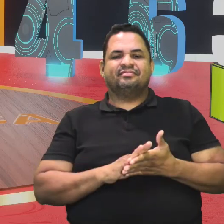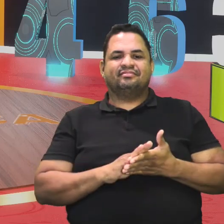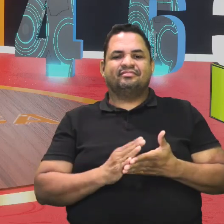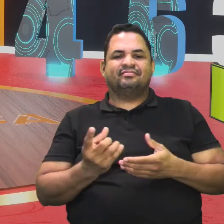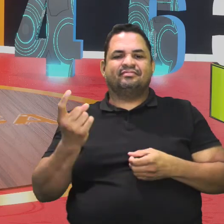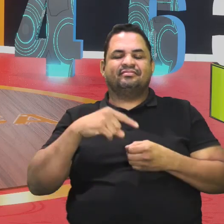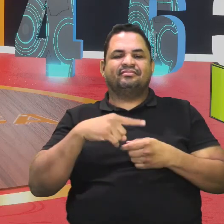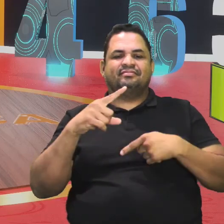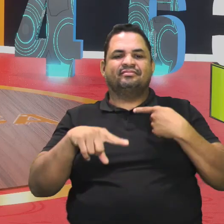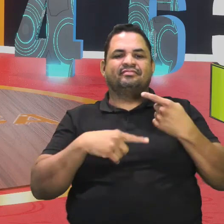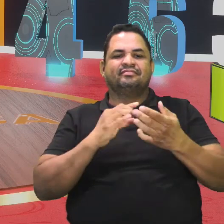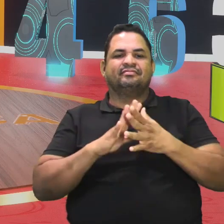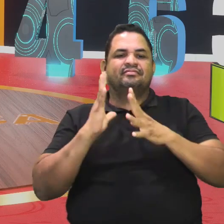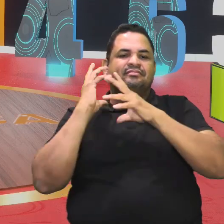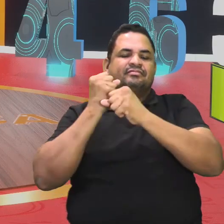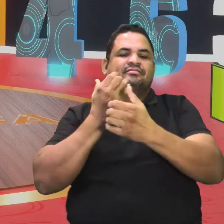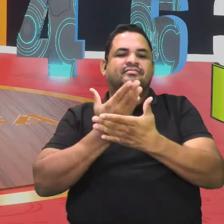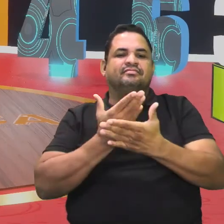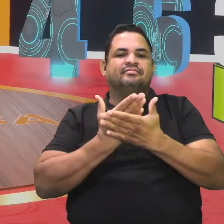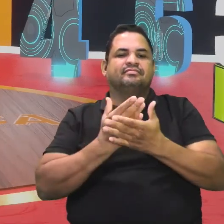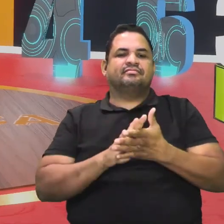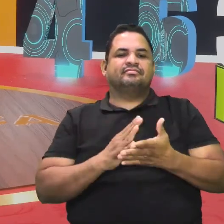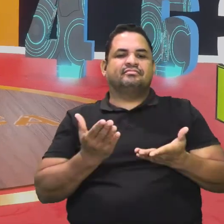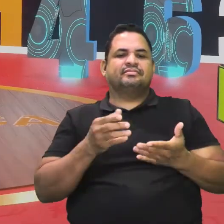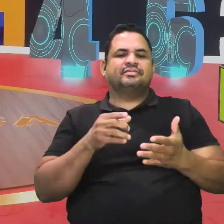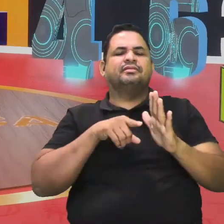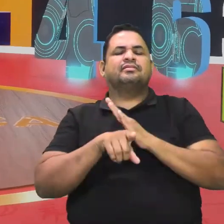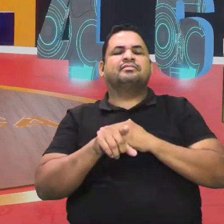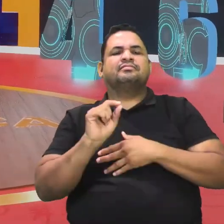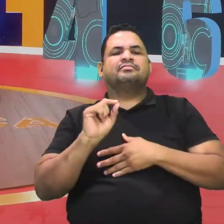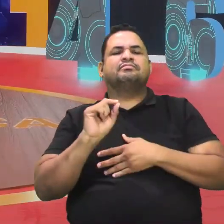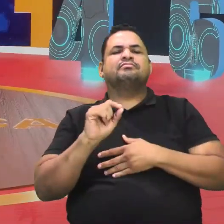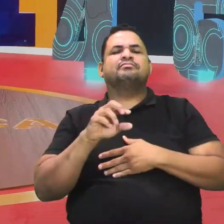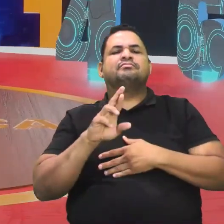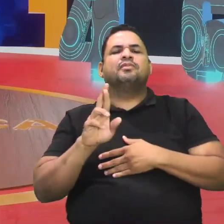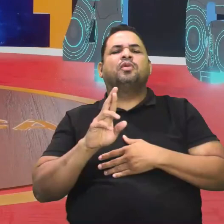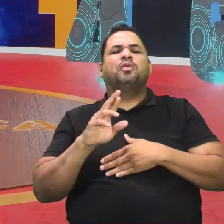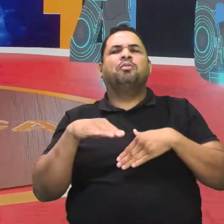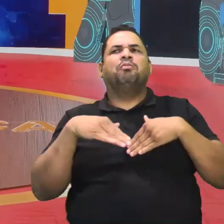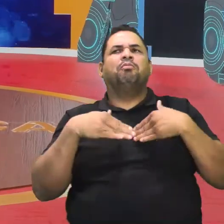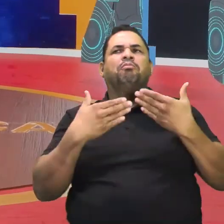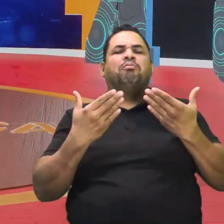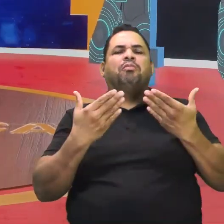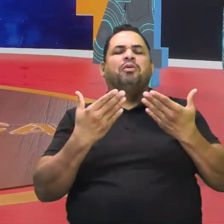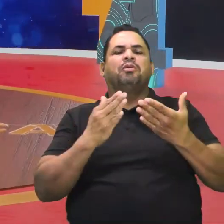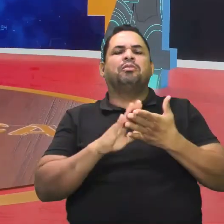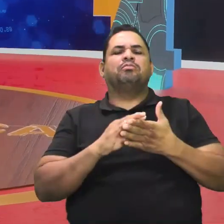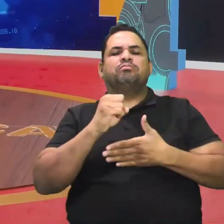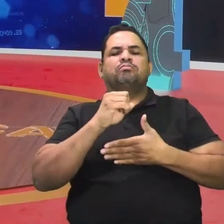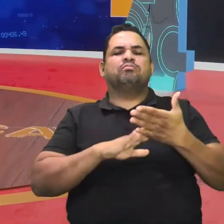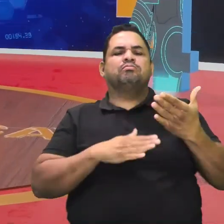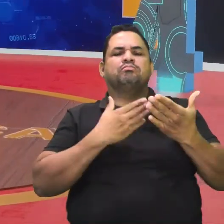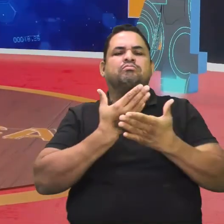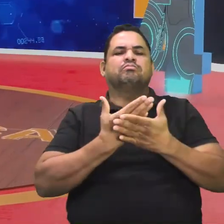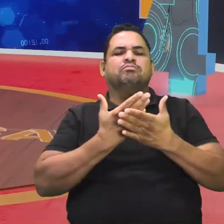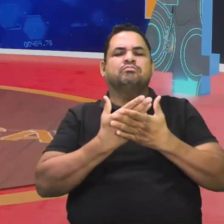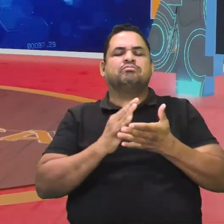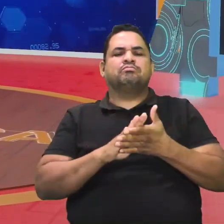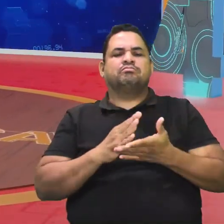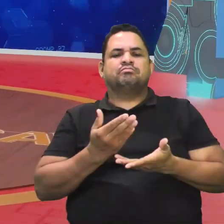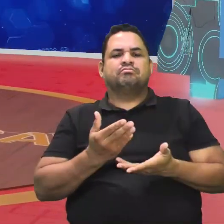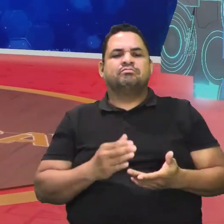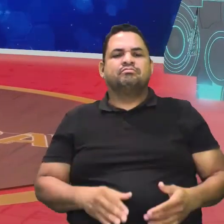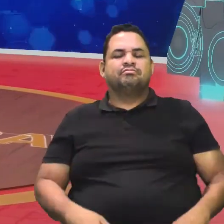né? A gente volta daqui a pouco com revisão dessa aula, mas aí eles estão se perguntando, mas que atividade de sala vai ter numa aula dessa, que foi só